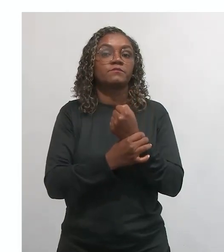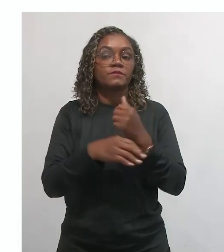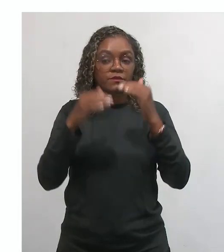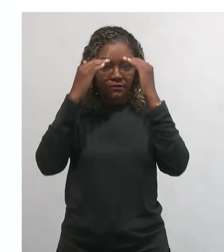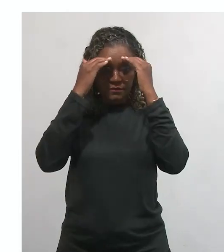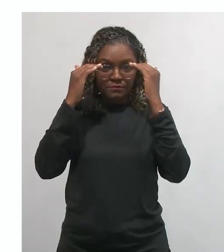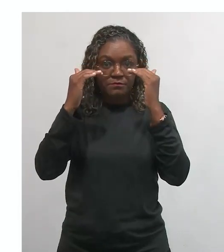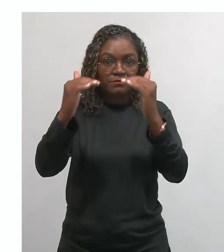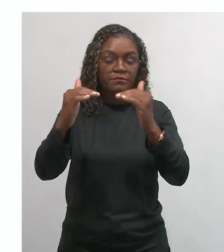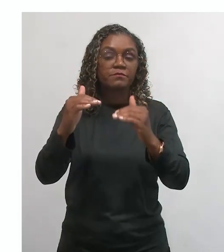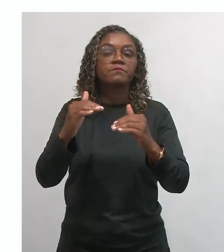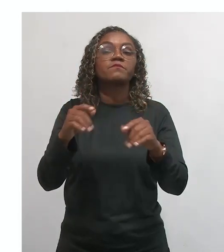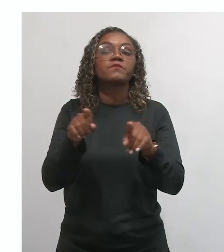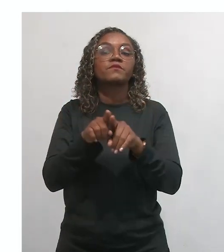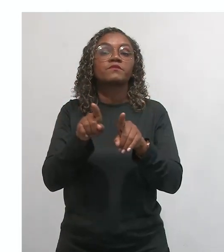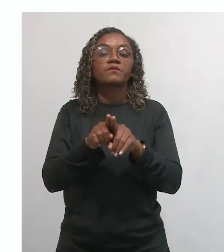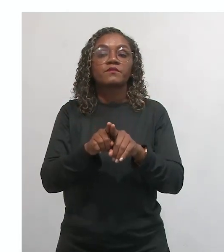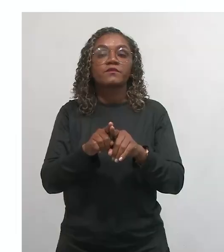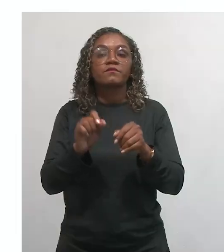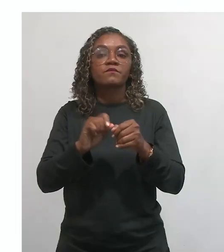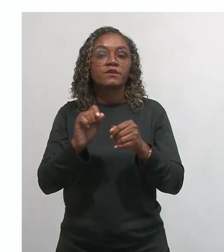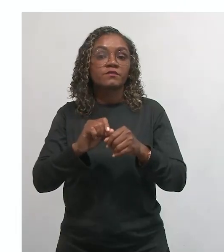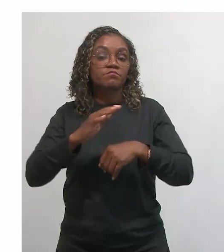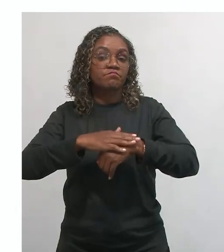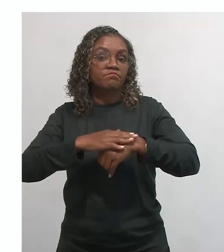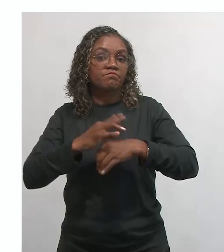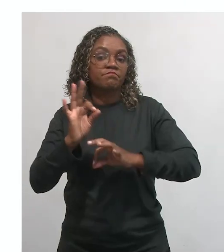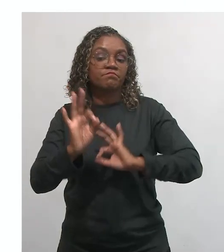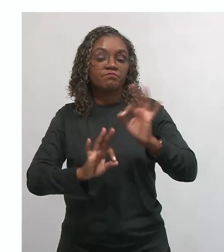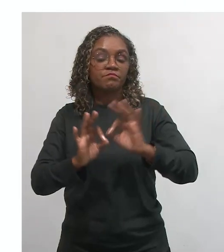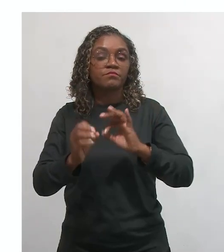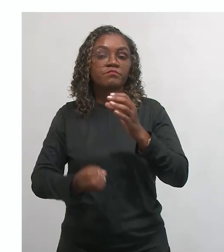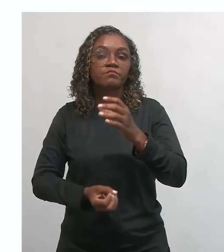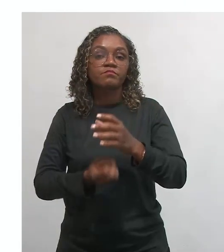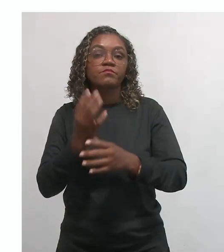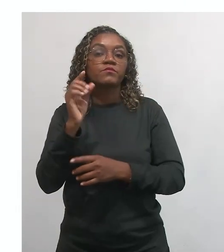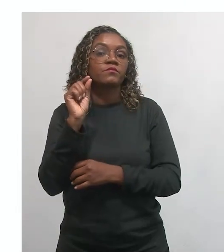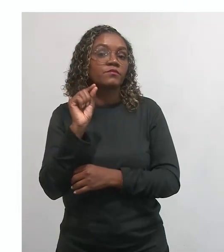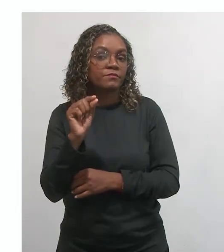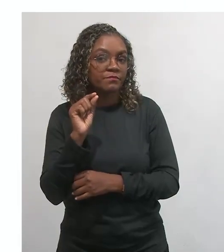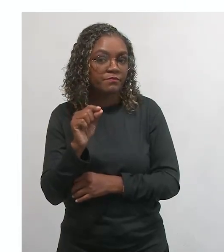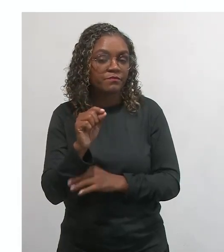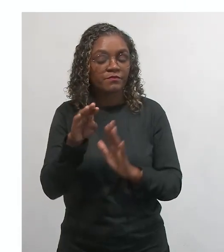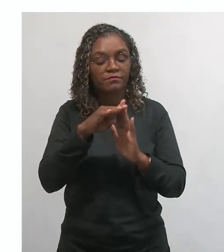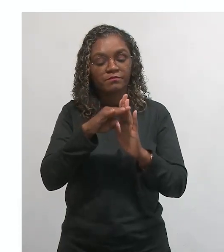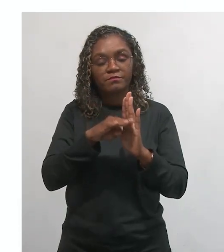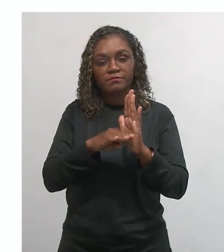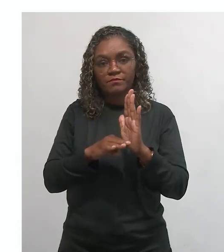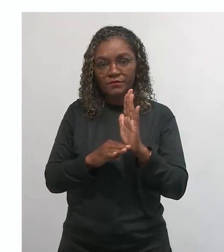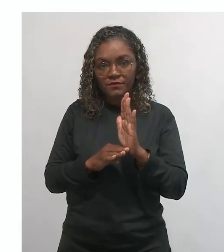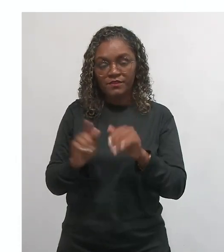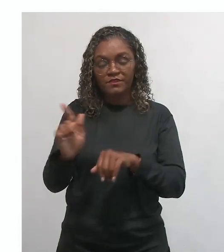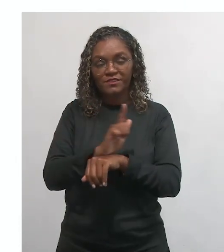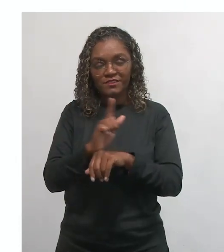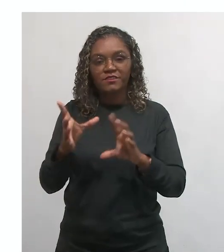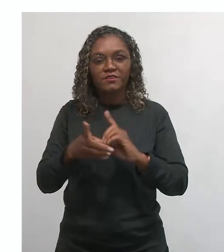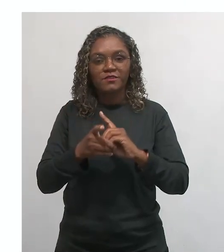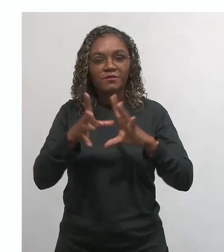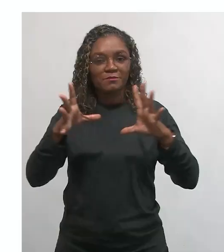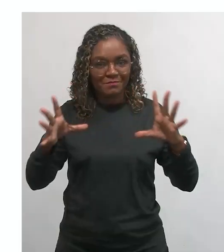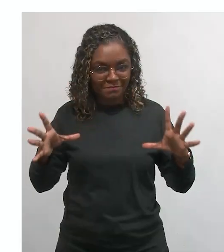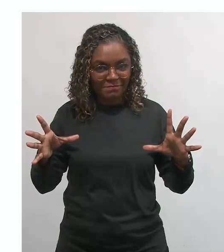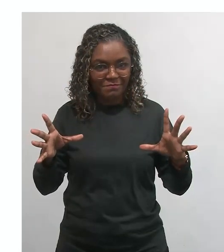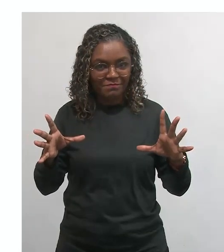a garantia que o gestor ele deve respeitar e ajudar a elaborar as normas da gestão democrática, da